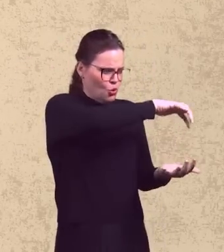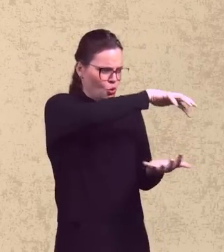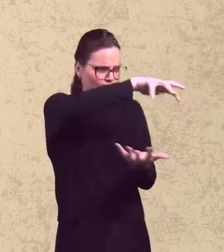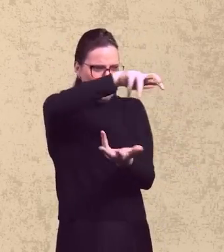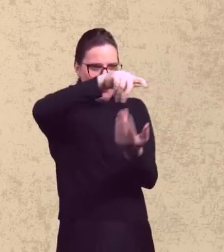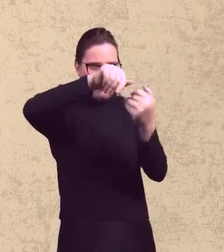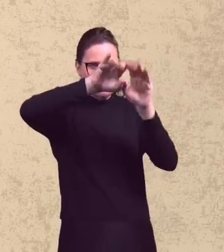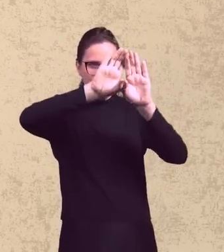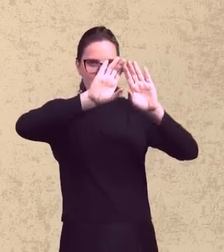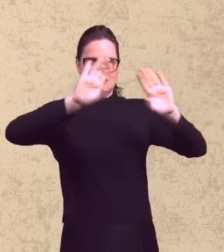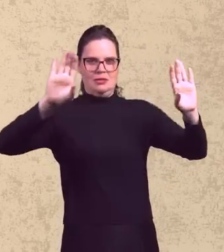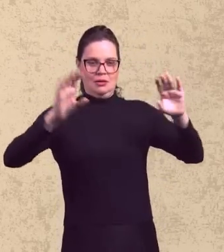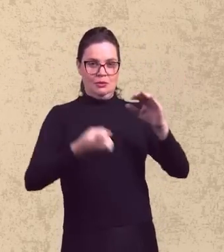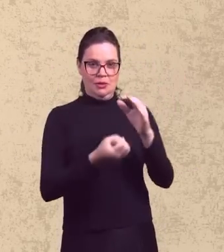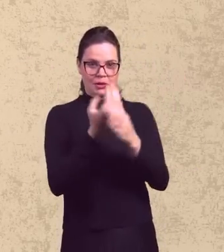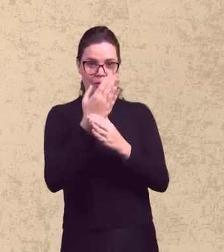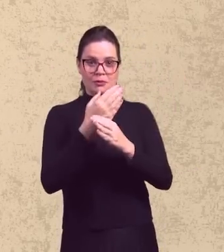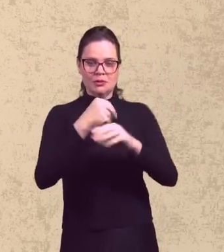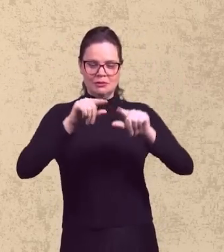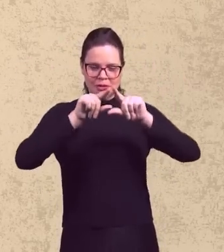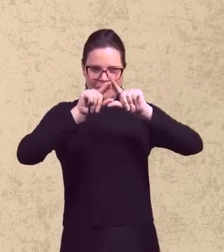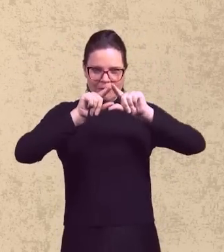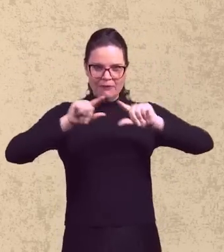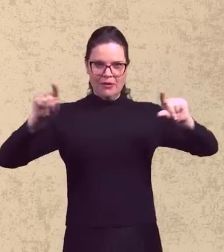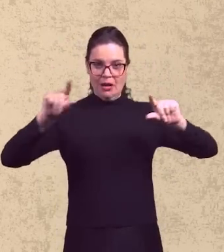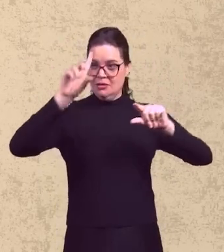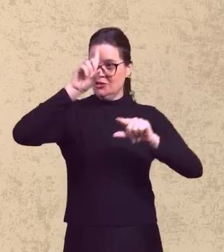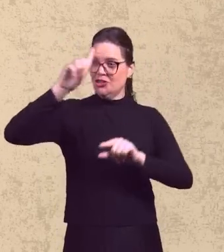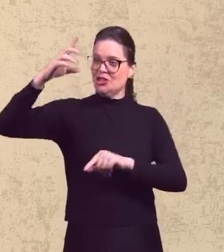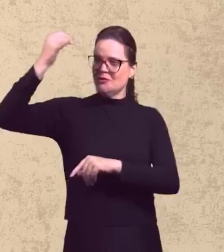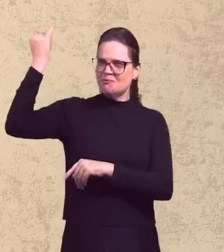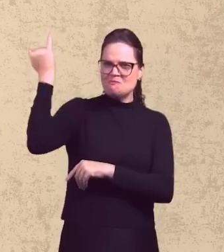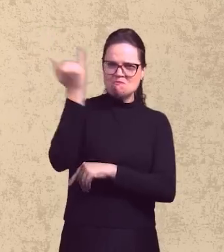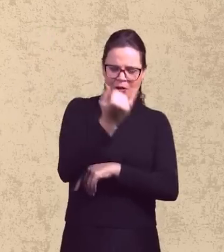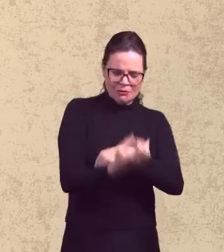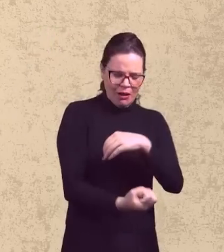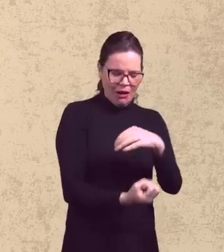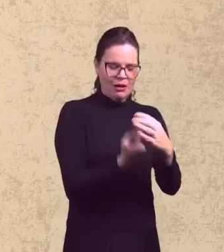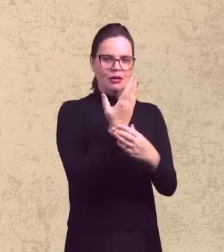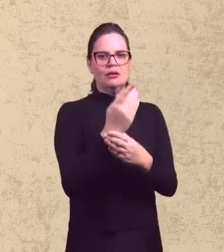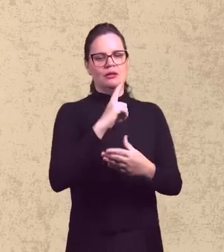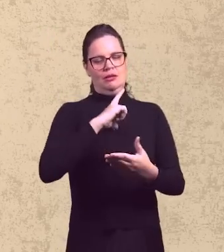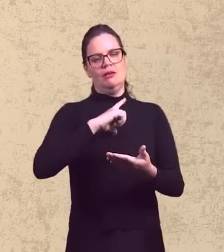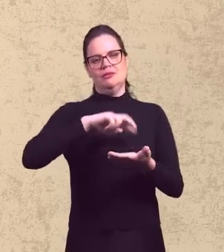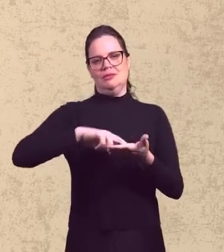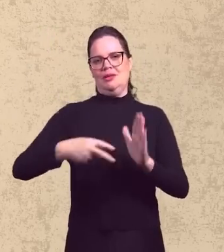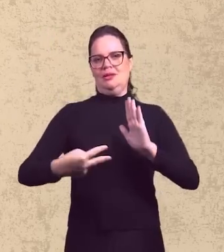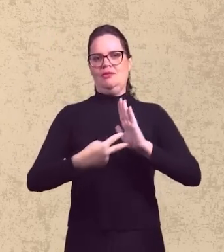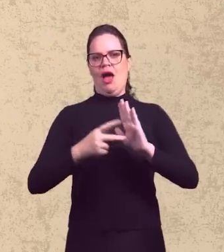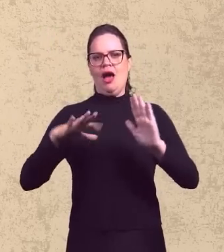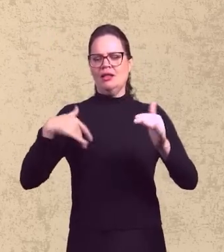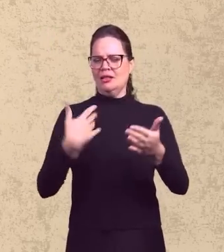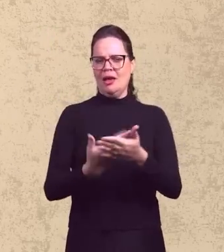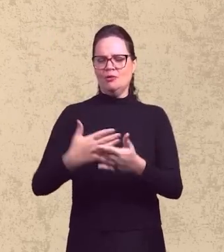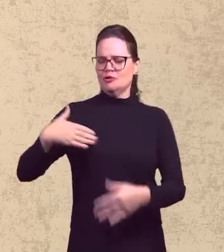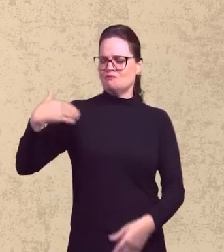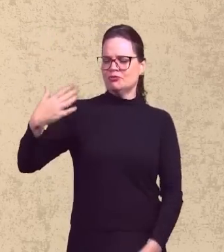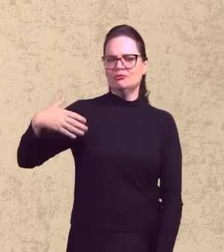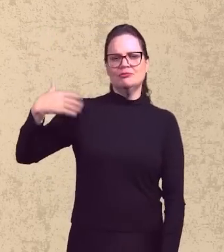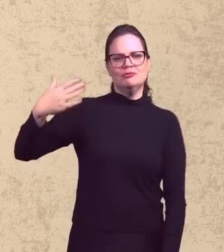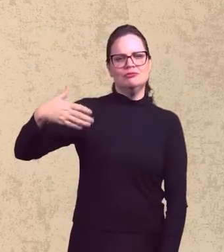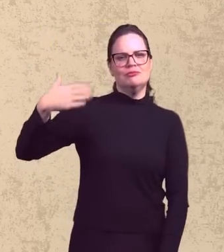a terra. Esta expressão, esta fala, ela tem um significado, ela